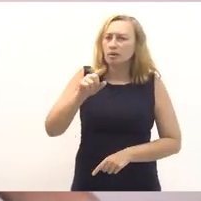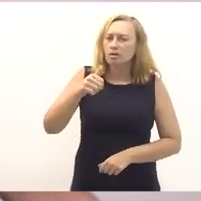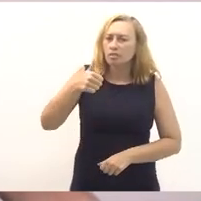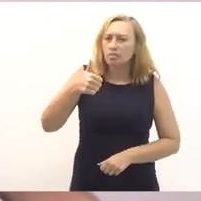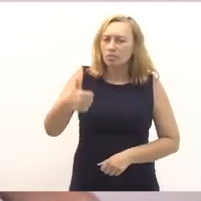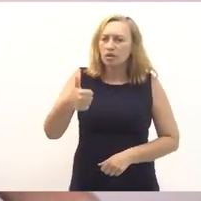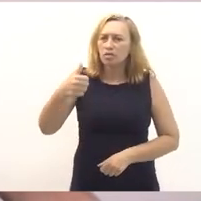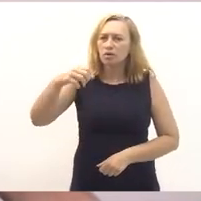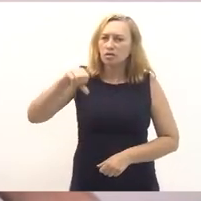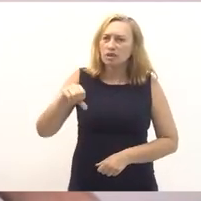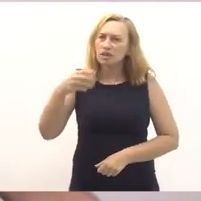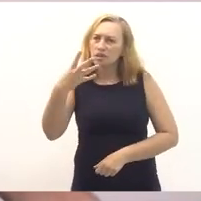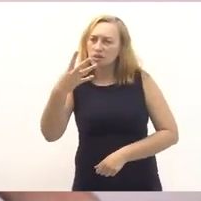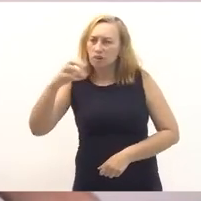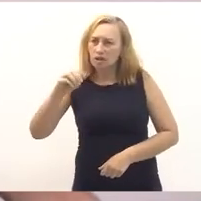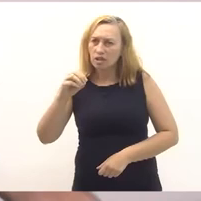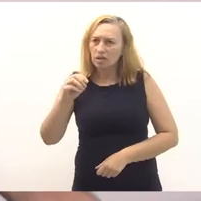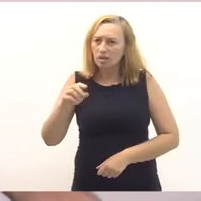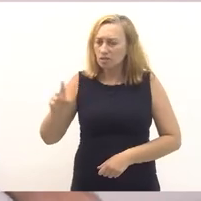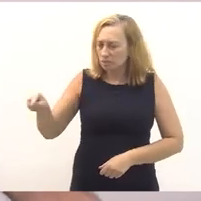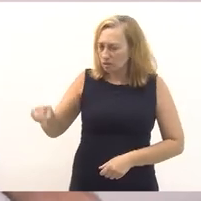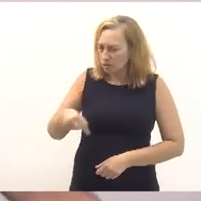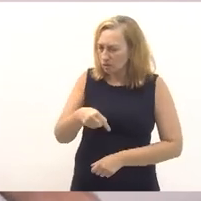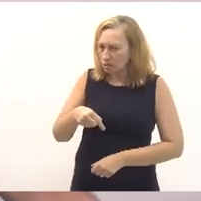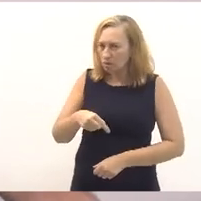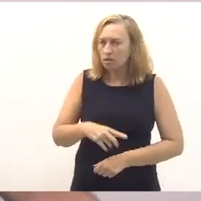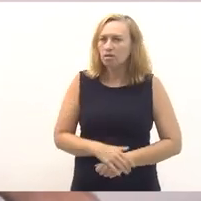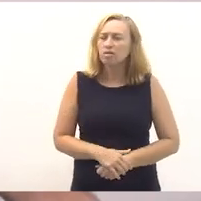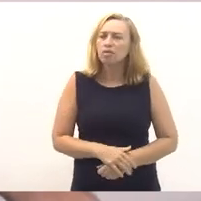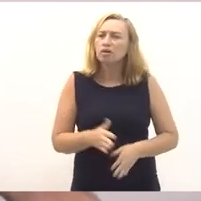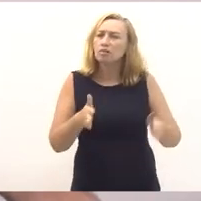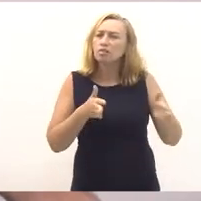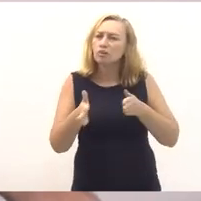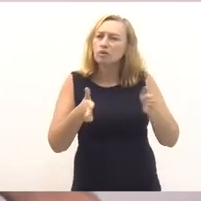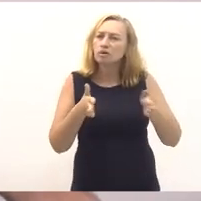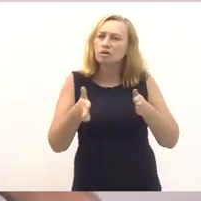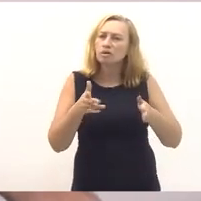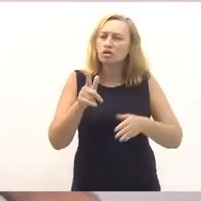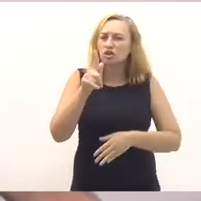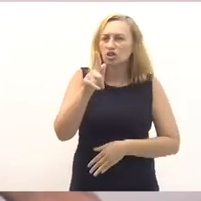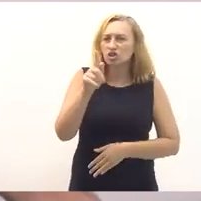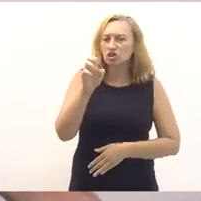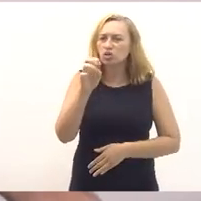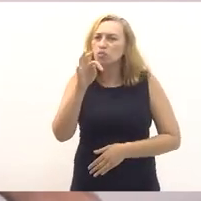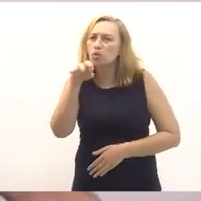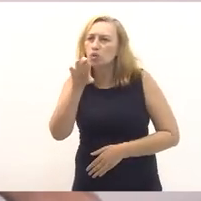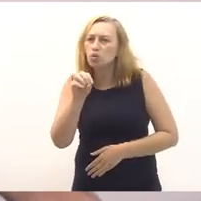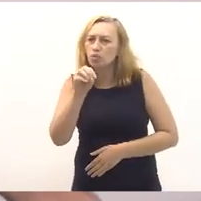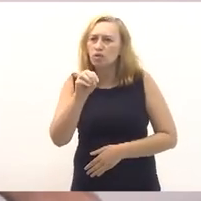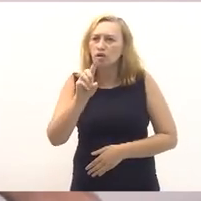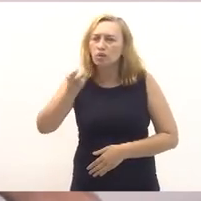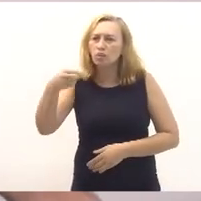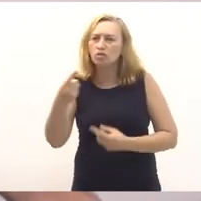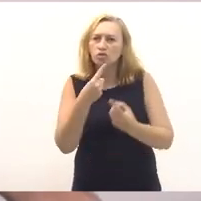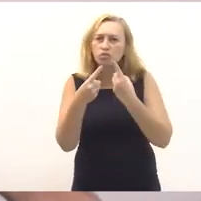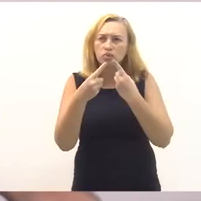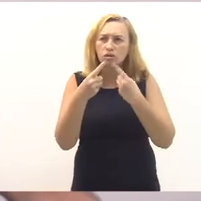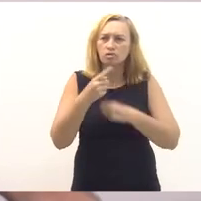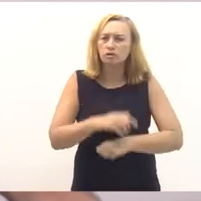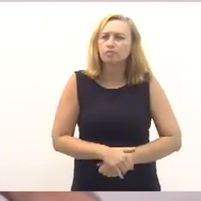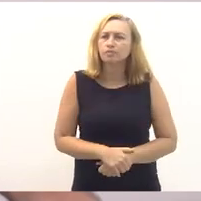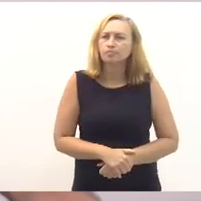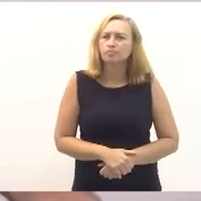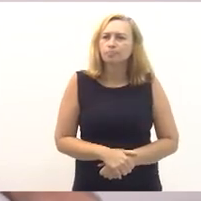1940 que na verdade é o que me traz aqui principalmente no período Getúlio Vargas que houve uma outra discussão